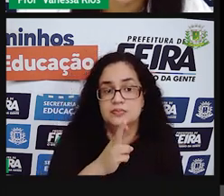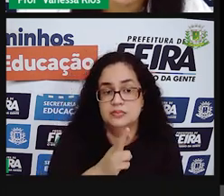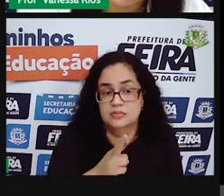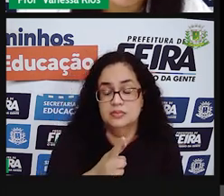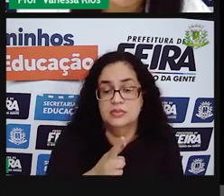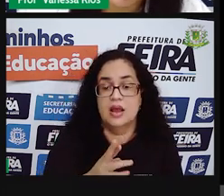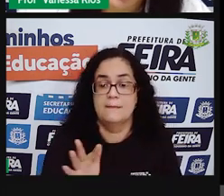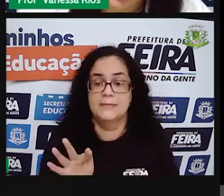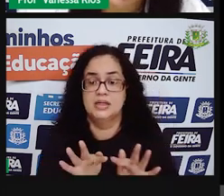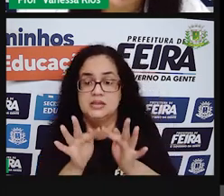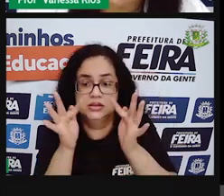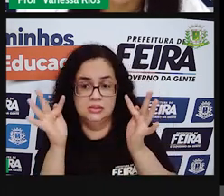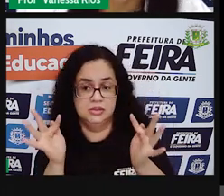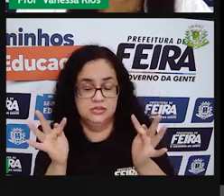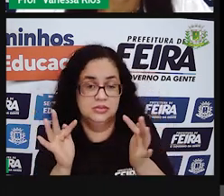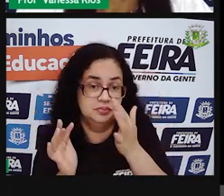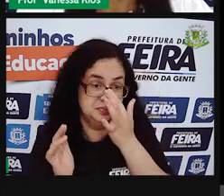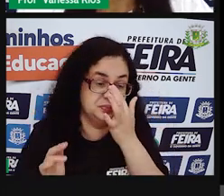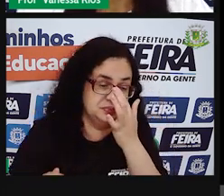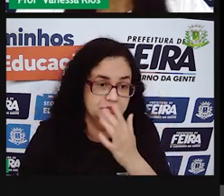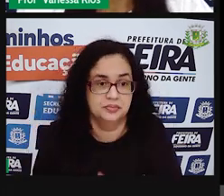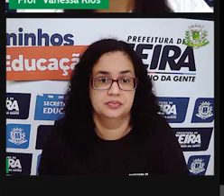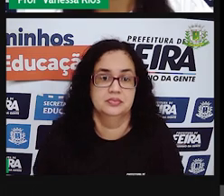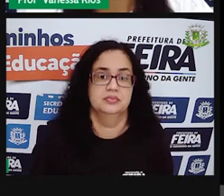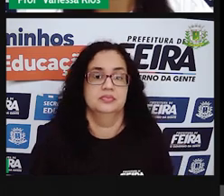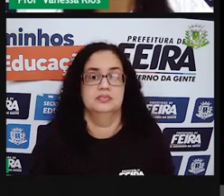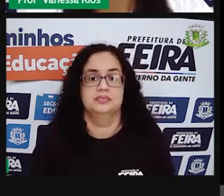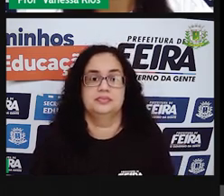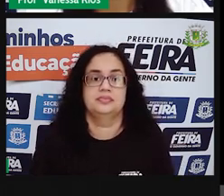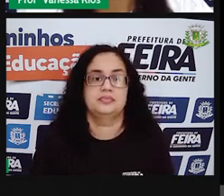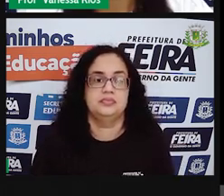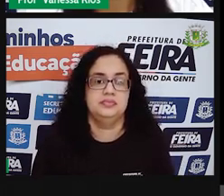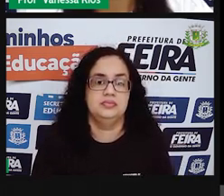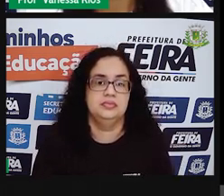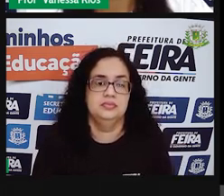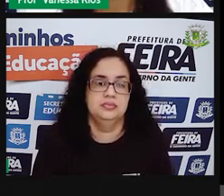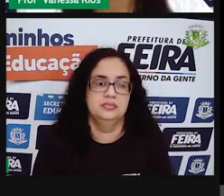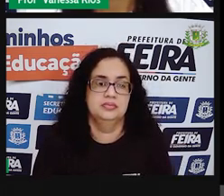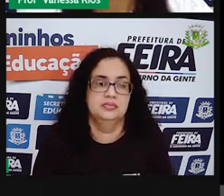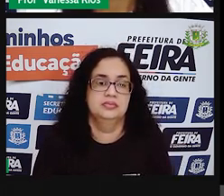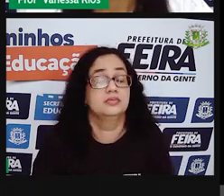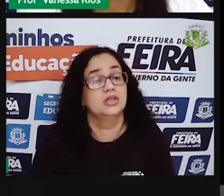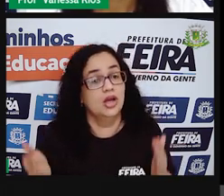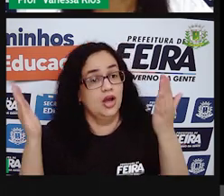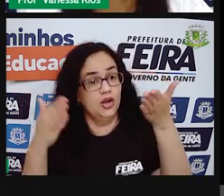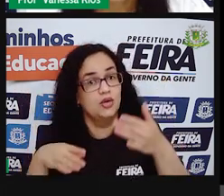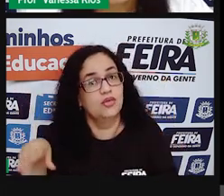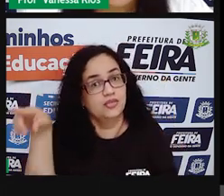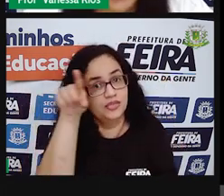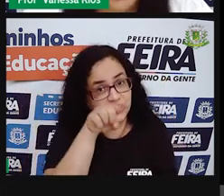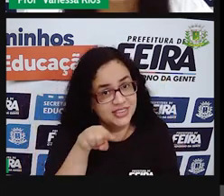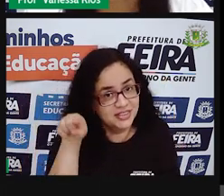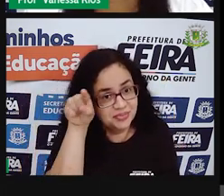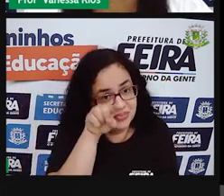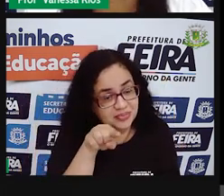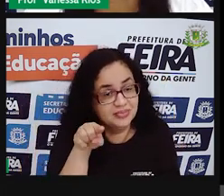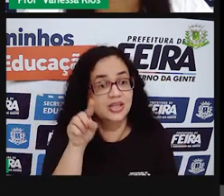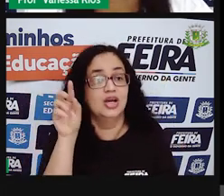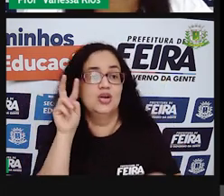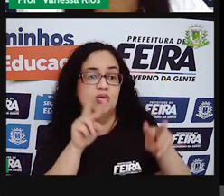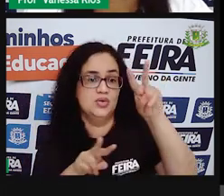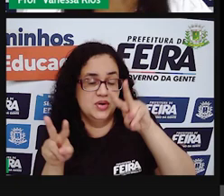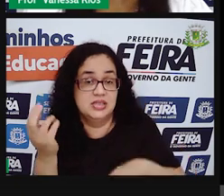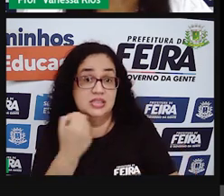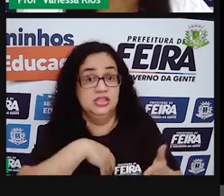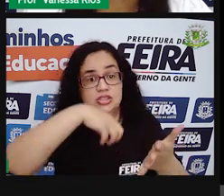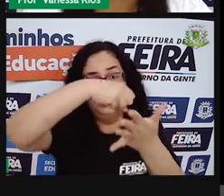mais simplificada. Agora é com você. Observa aí